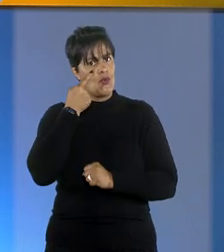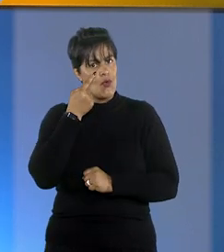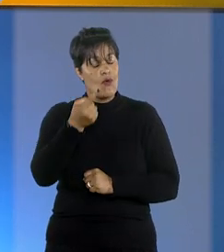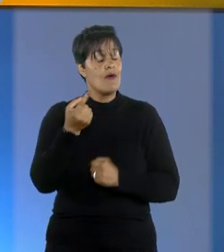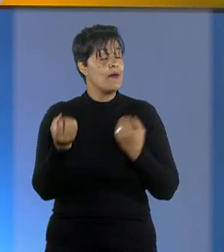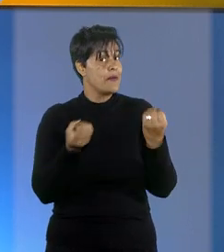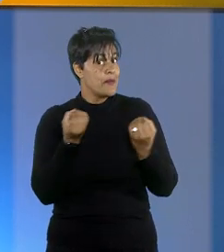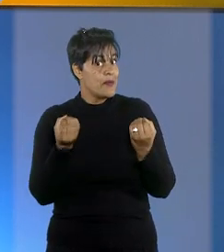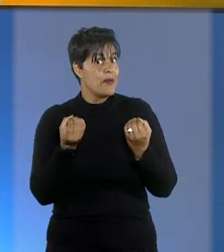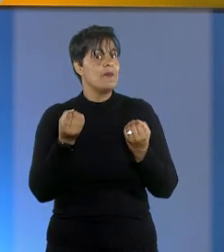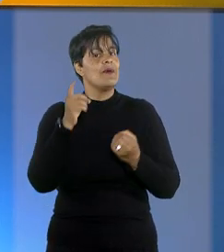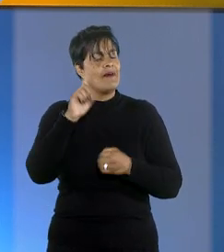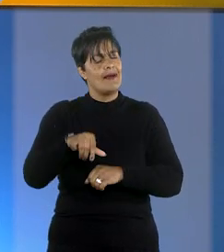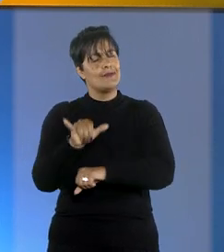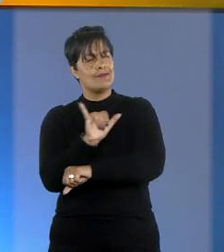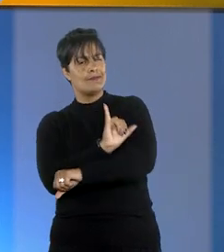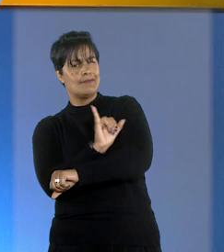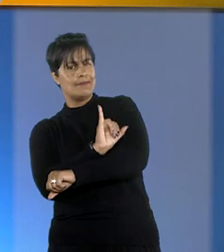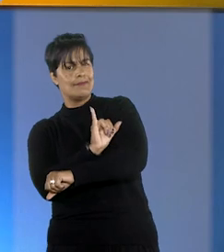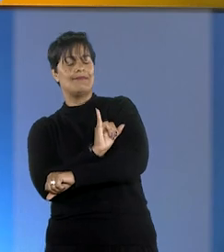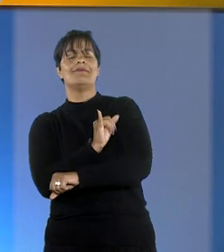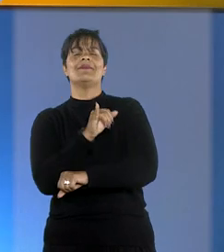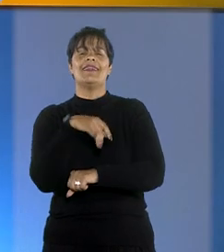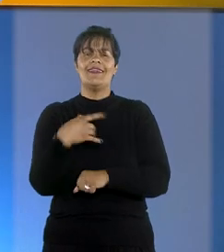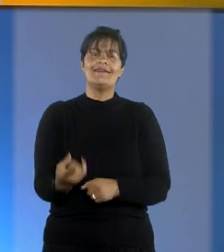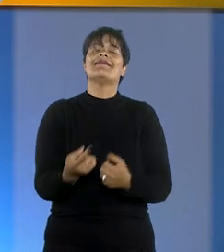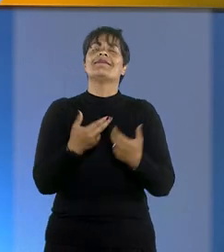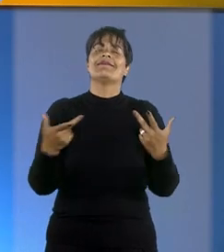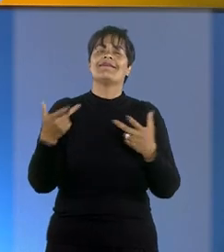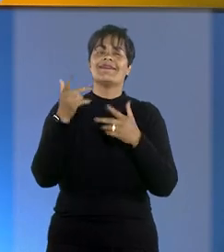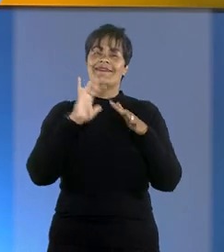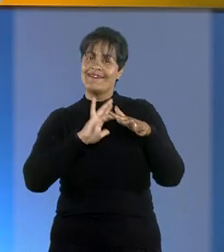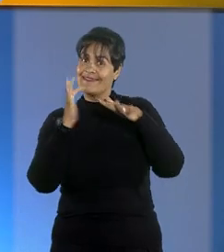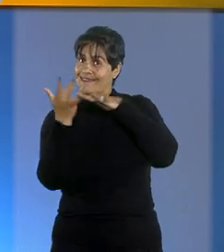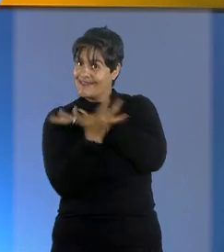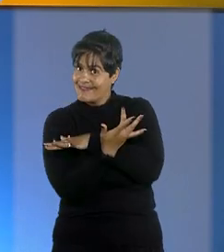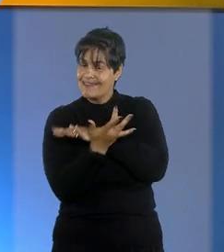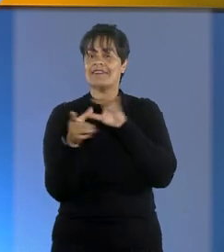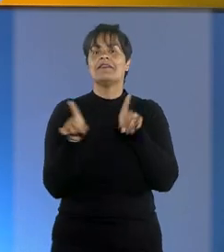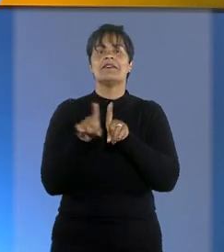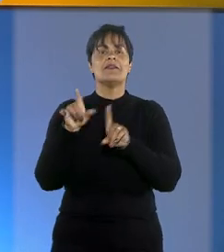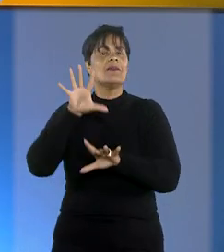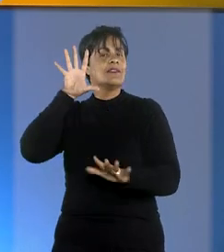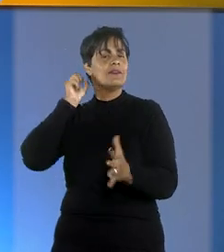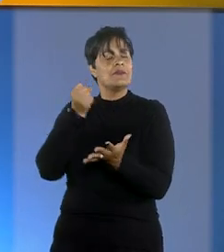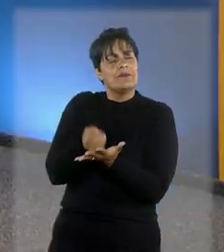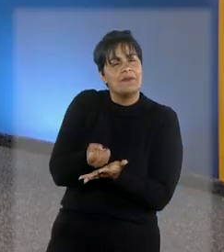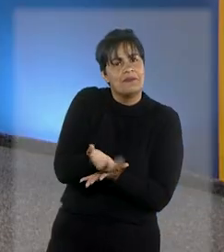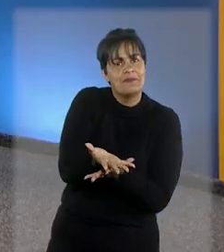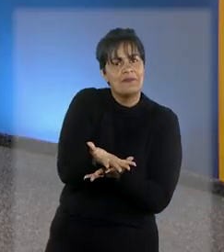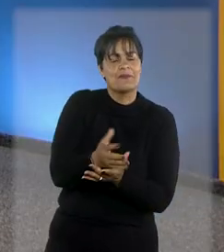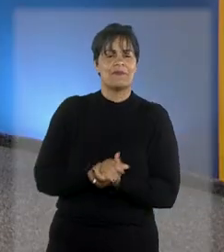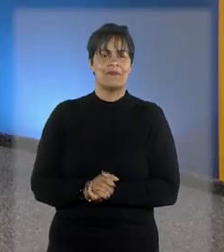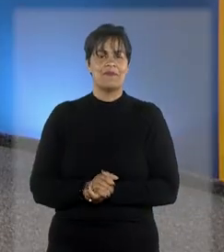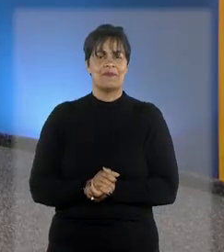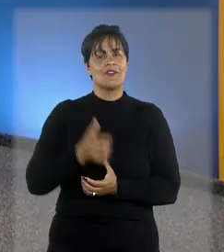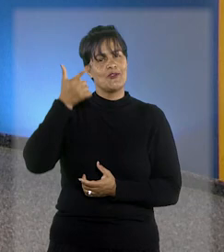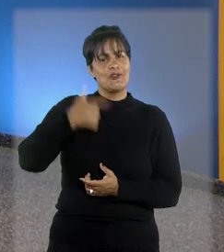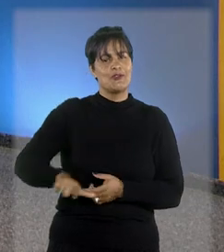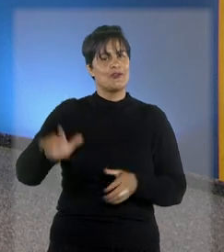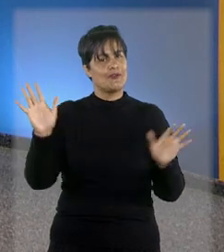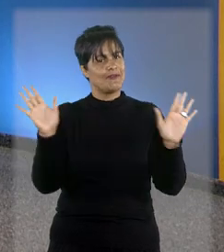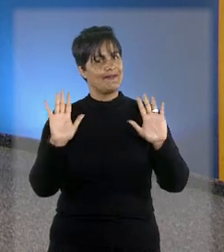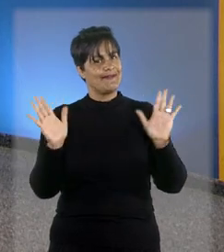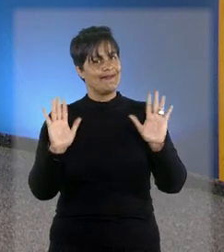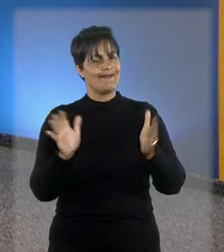no nosso canal do YouTube, nas redes sociais e nas plataformas de podcast. A gente volta semana